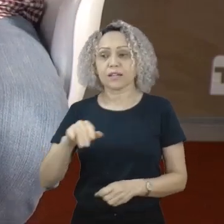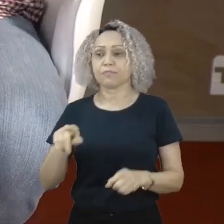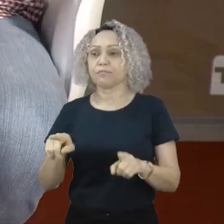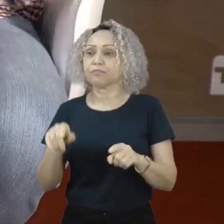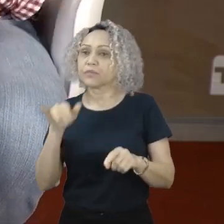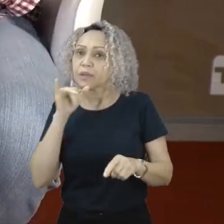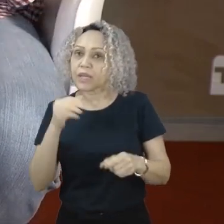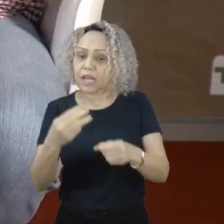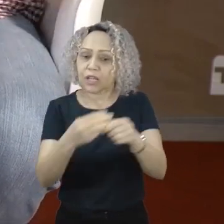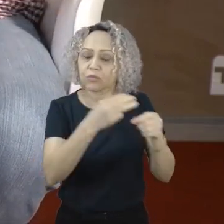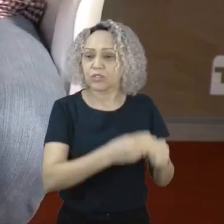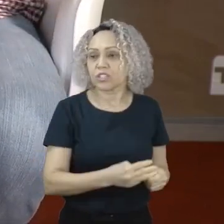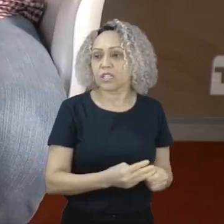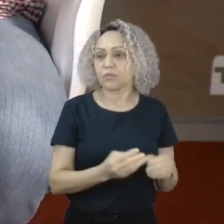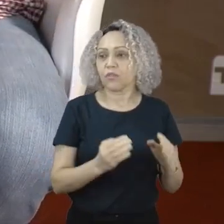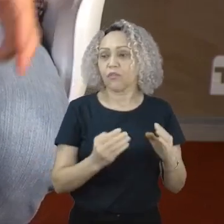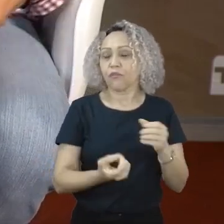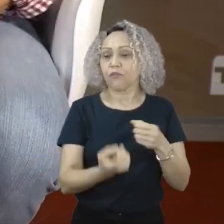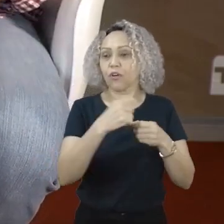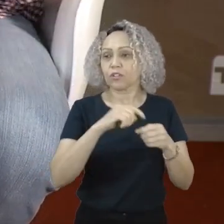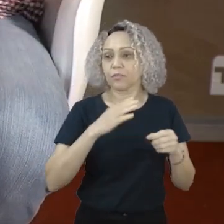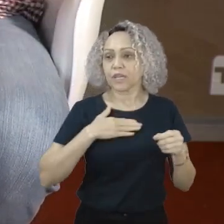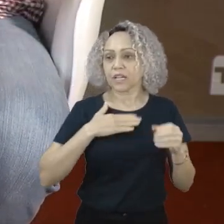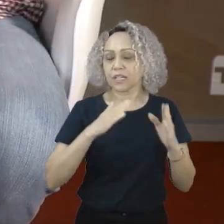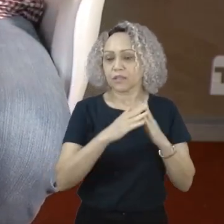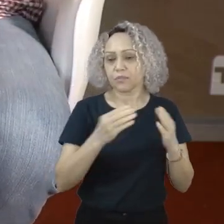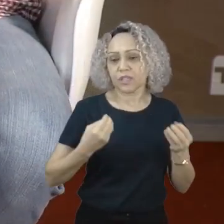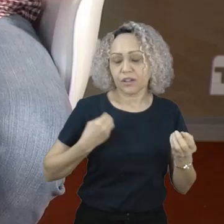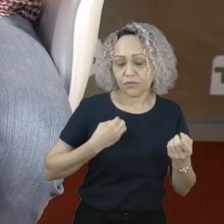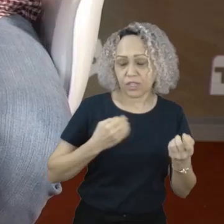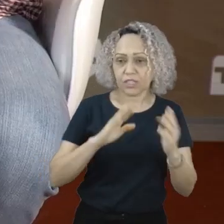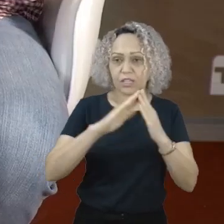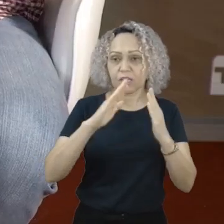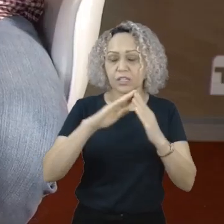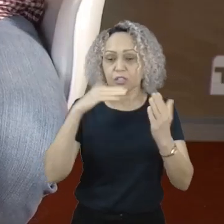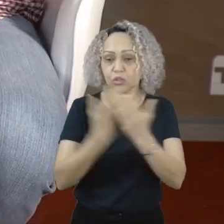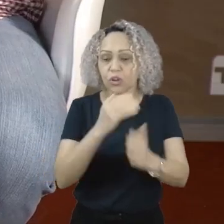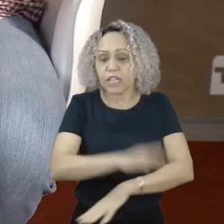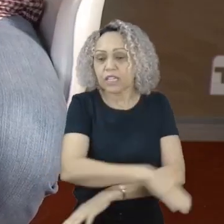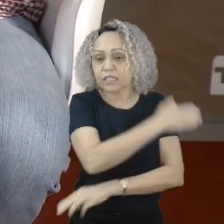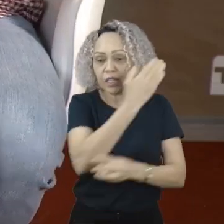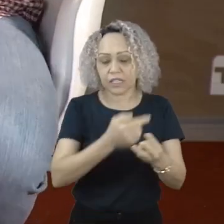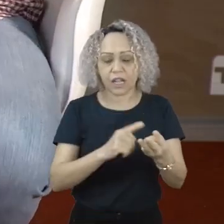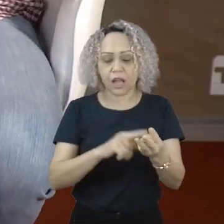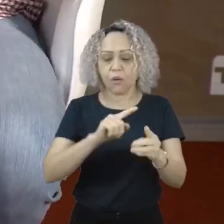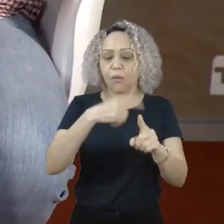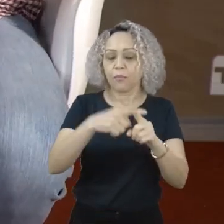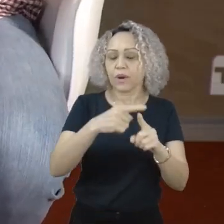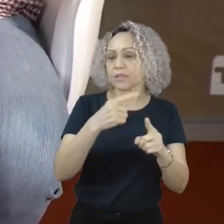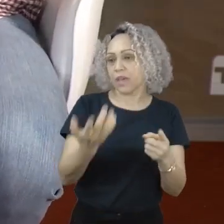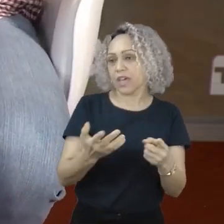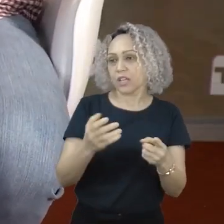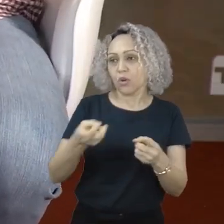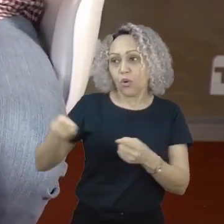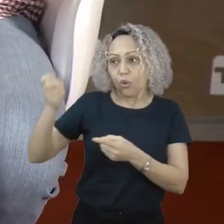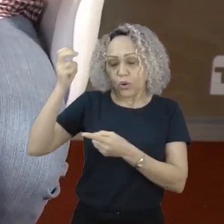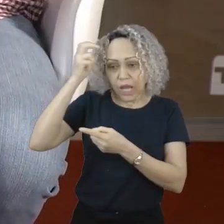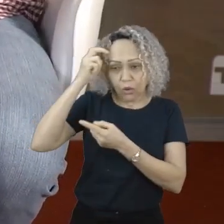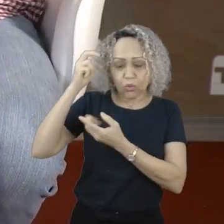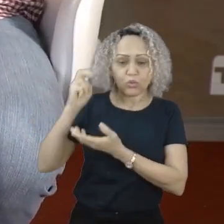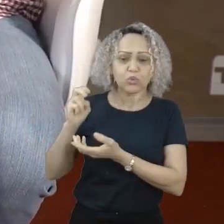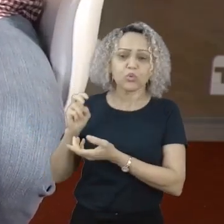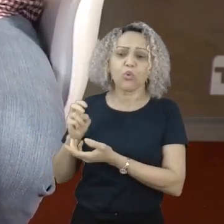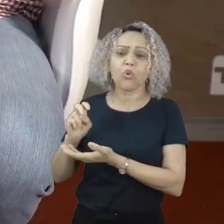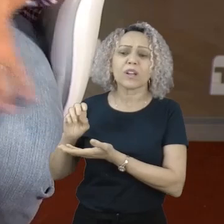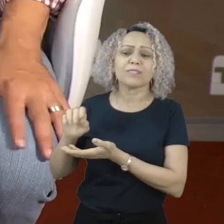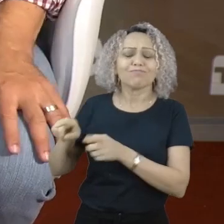Vida, do Escola Integral, do Mais Médicos, dos investimentos na cultura, a Lei Paulo Gustavo. Então mostrar também aquilo